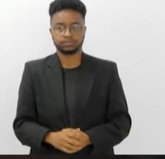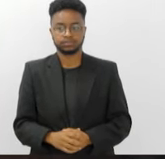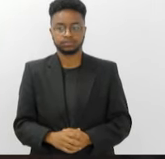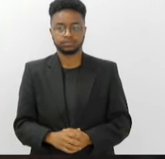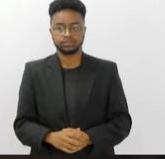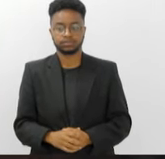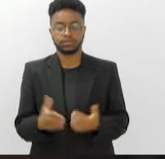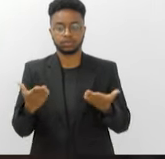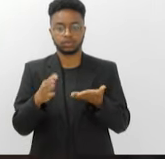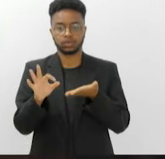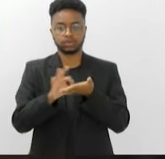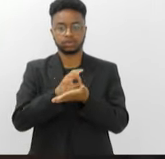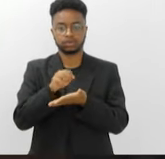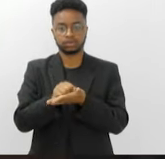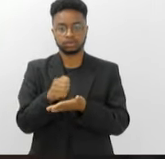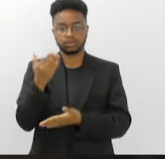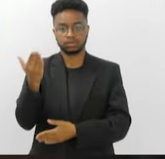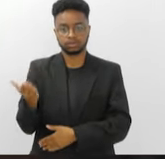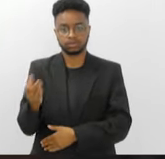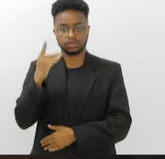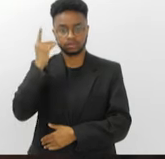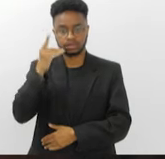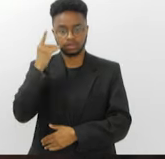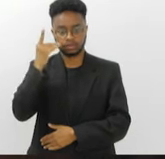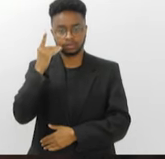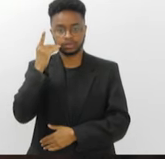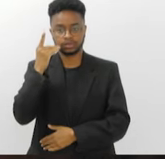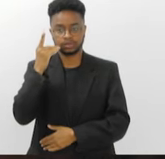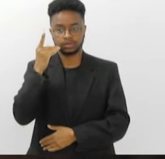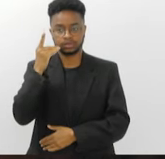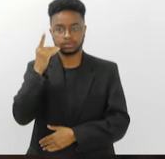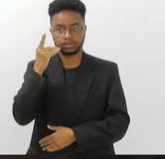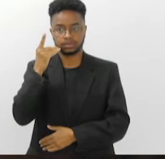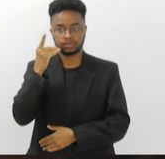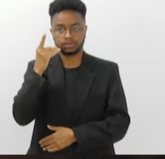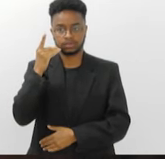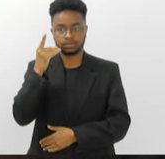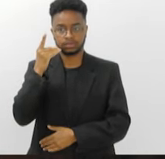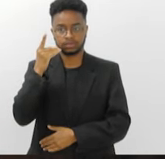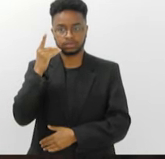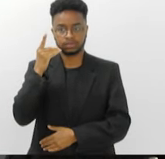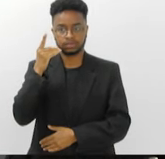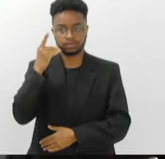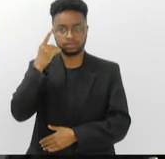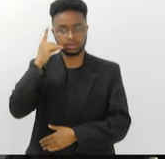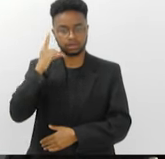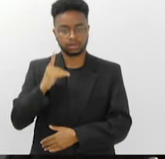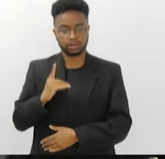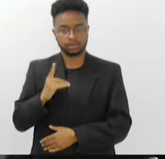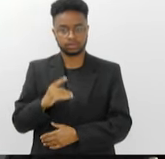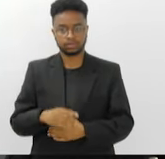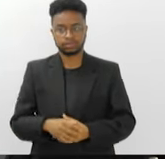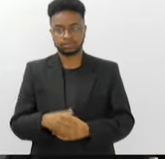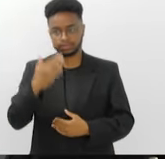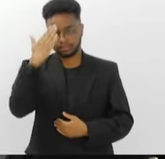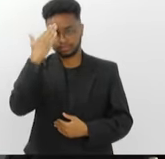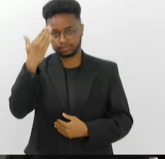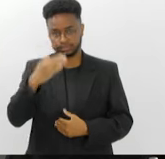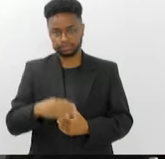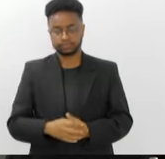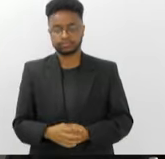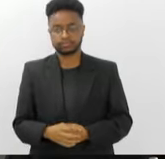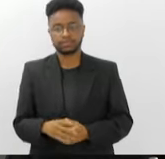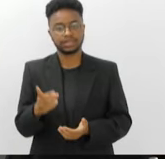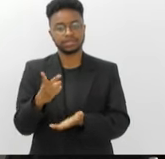Nossa próxima oradora, nossa deputada Dani Monteiro. Muito obrigado aí.